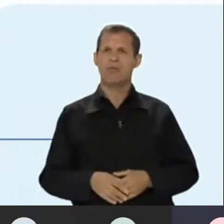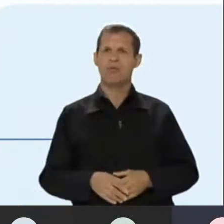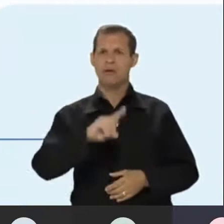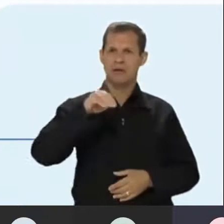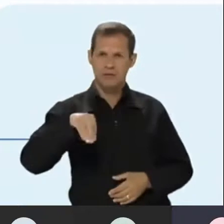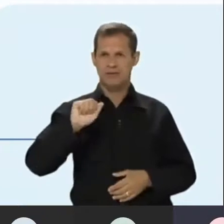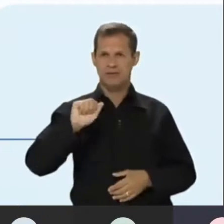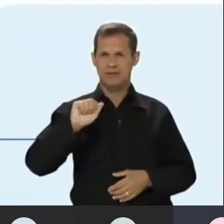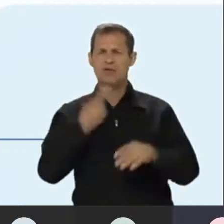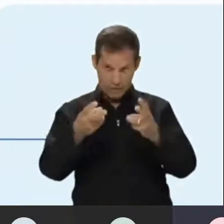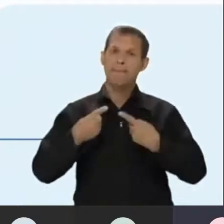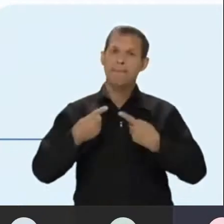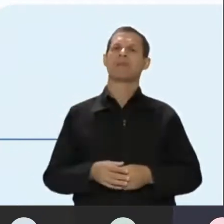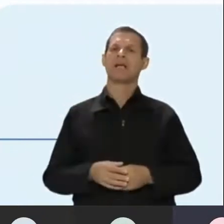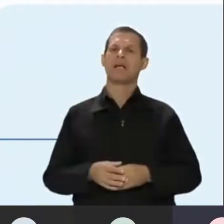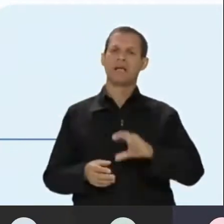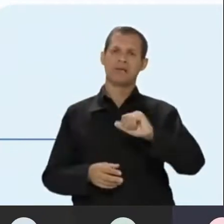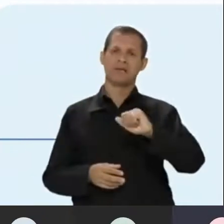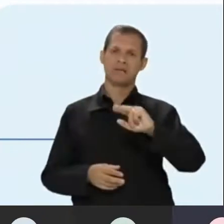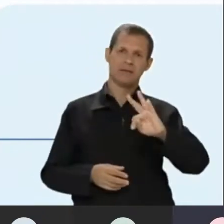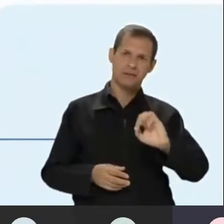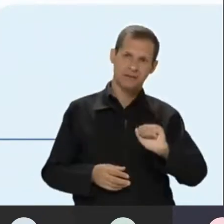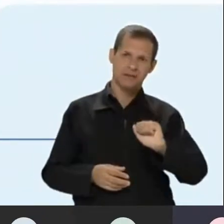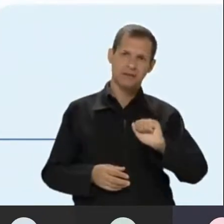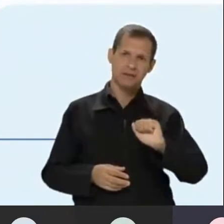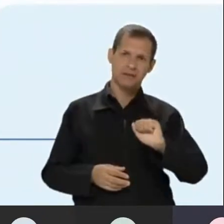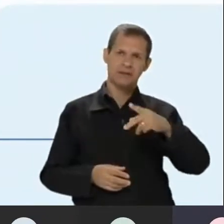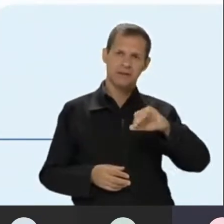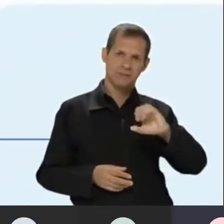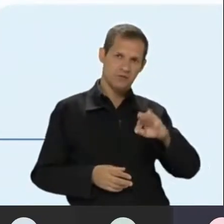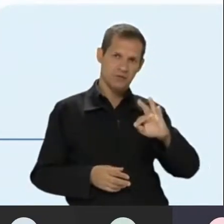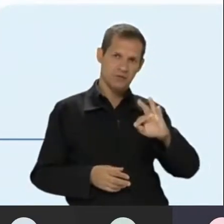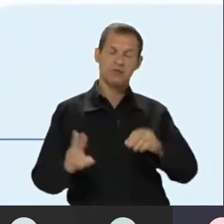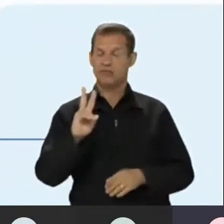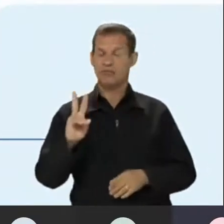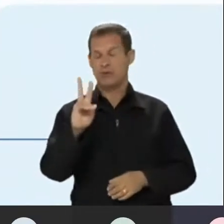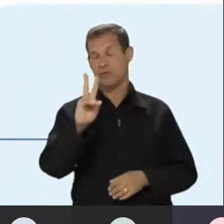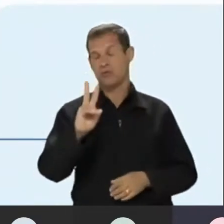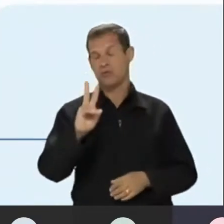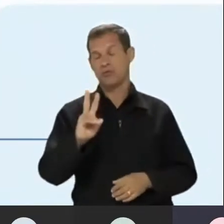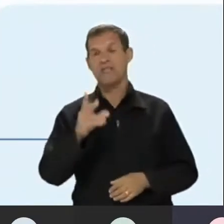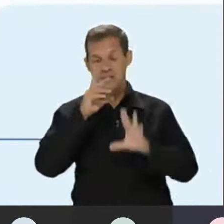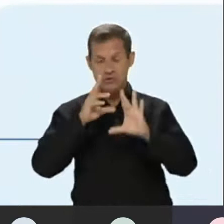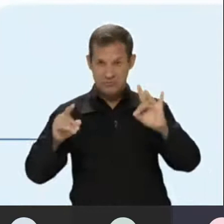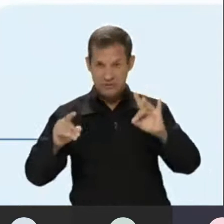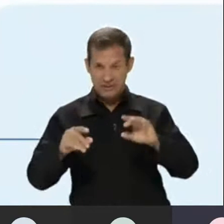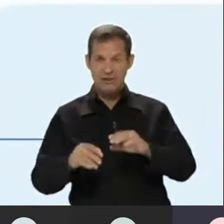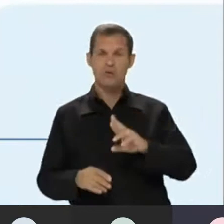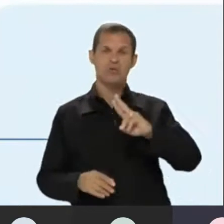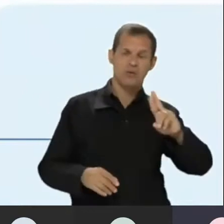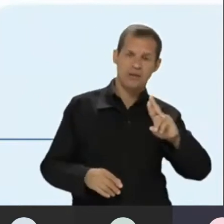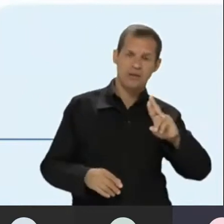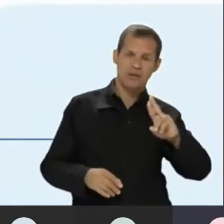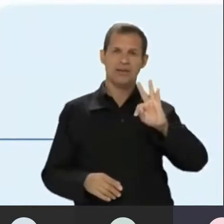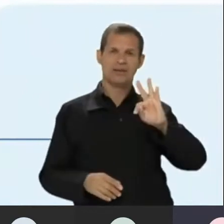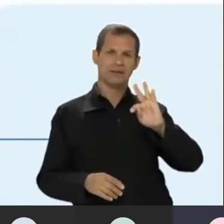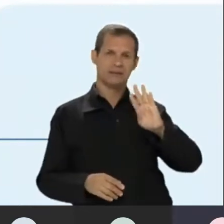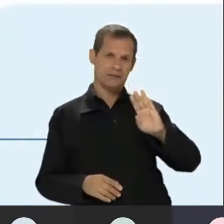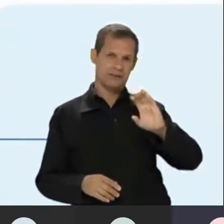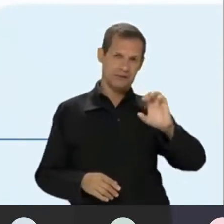exemplo, na zona 3, você consegue observar que a partir da carta psicométrica, usando então valores de umidade